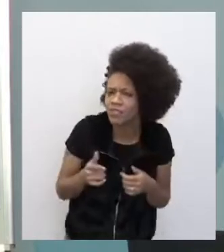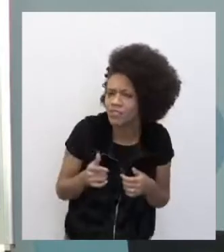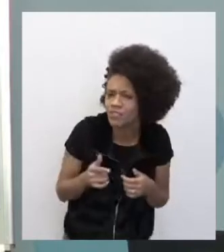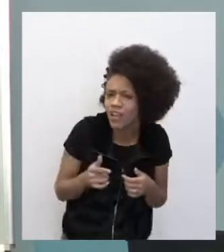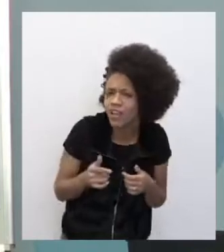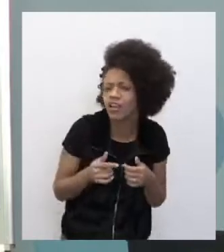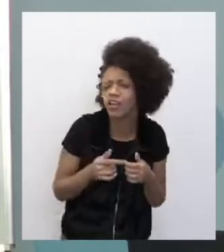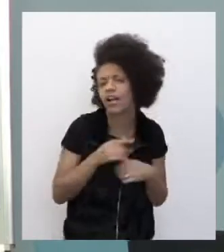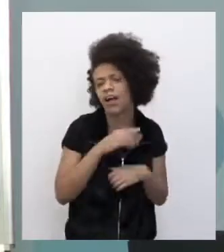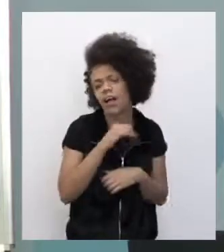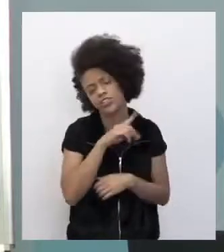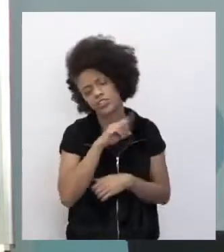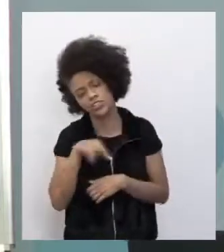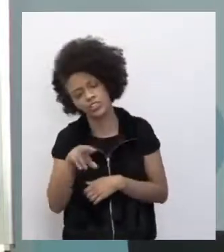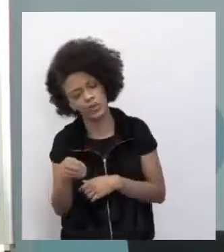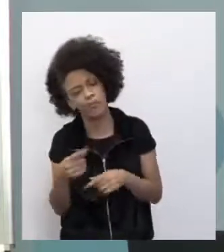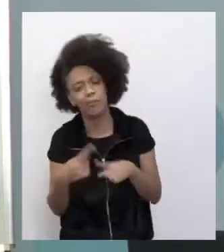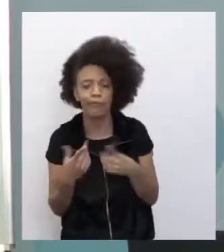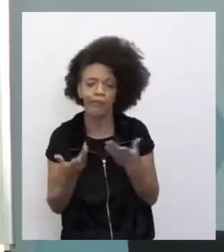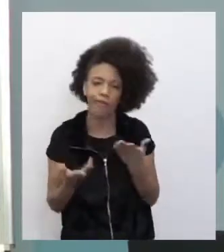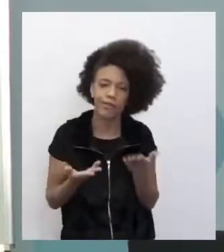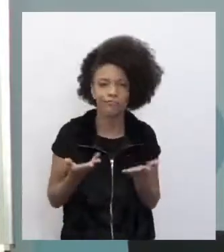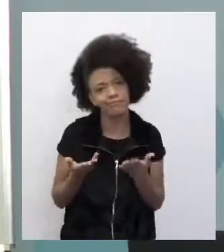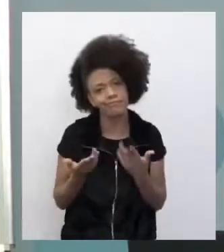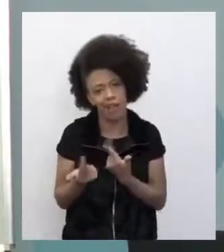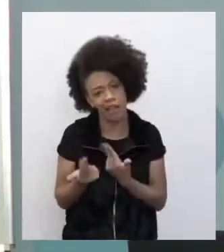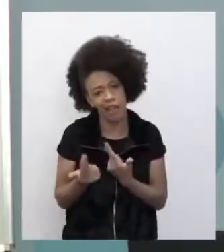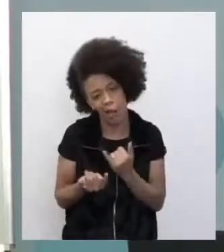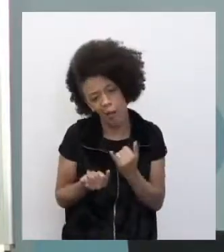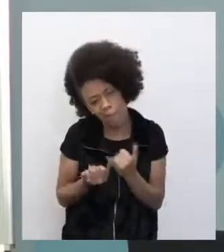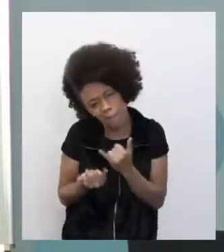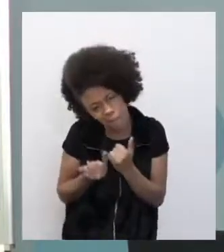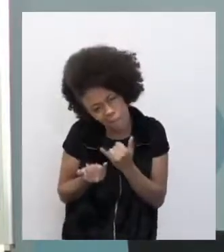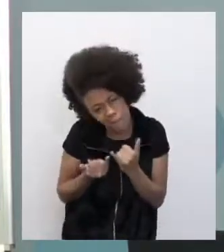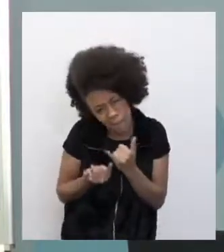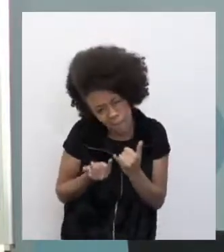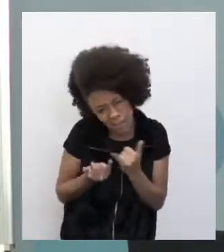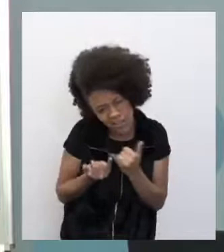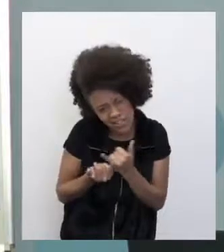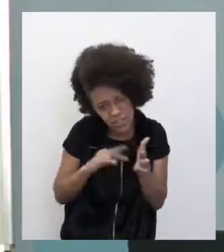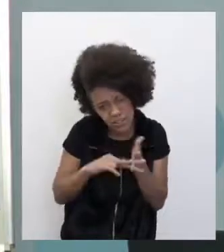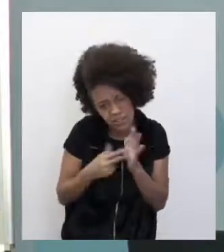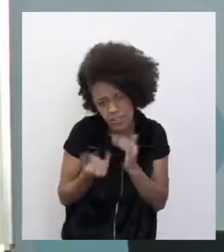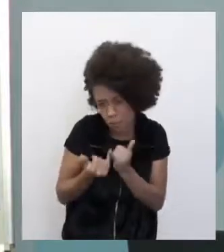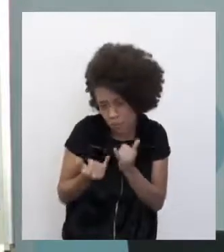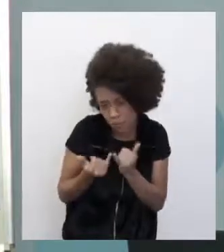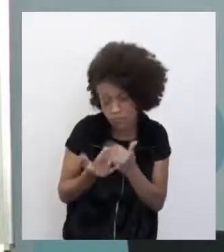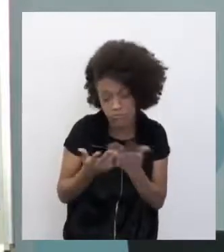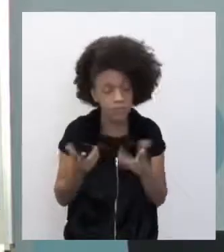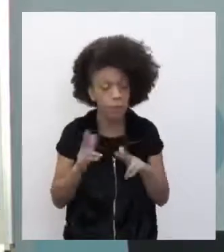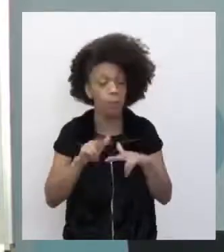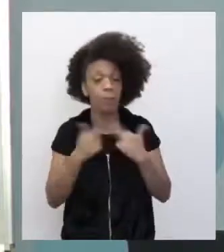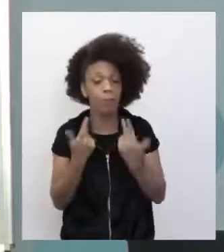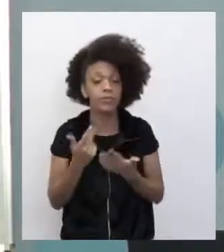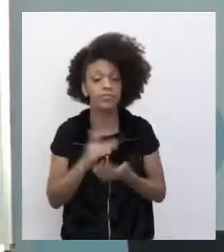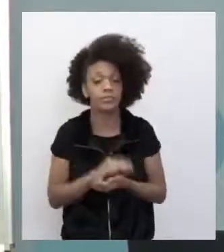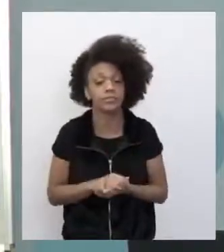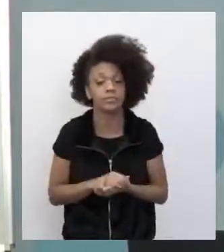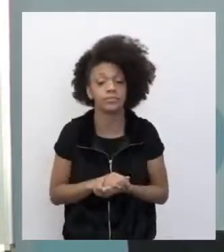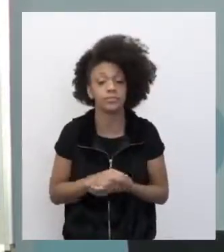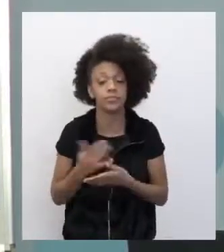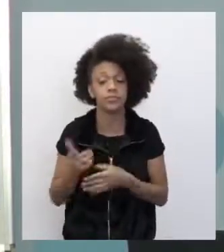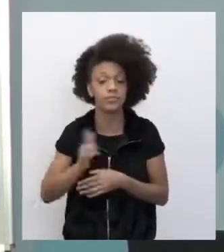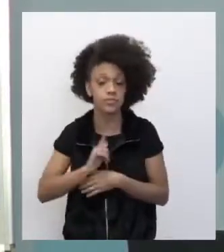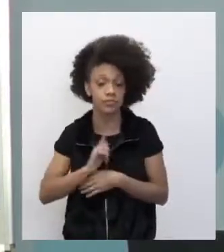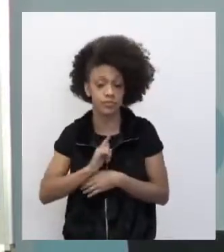porque ela é, né, praticamente a mesma... Ela não é correlata, não tem o mesmo sentido. Então, por isso que aqui, quando eu tenho... Olha só,